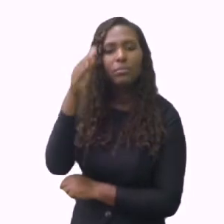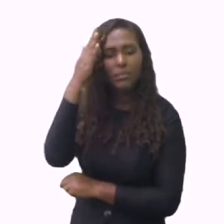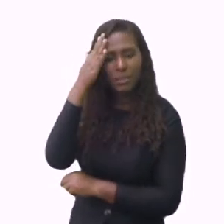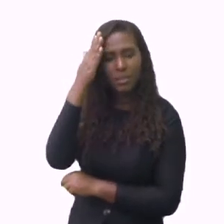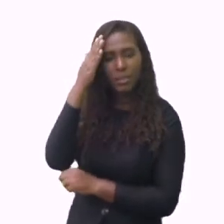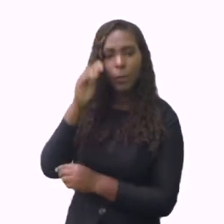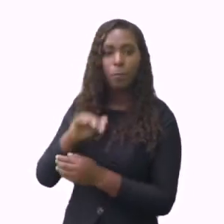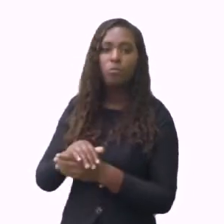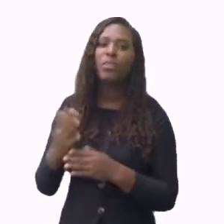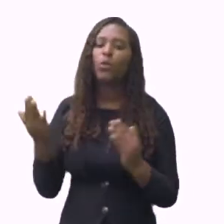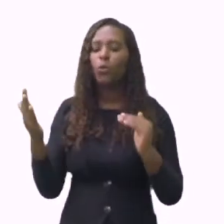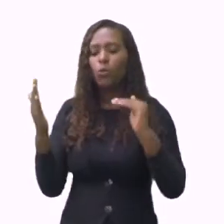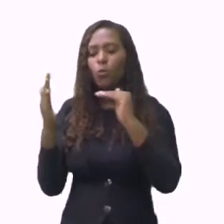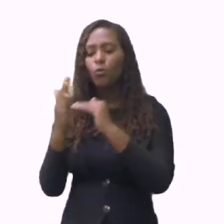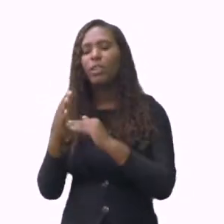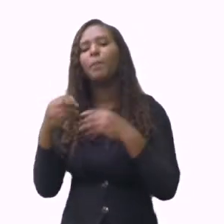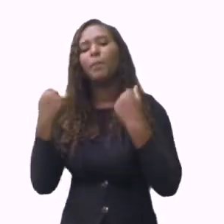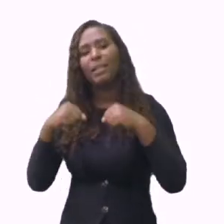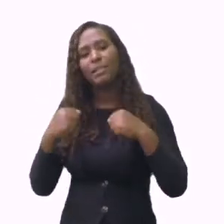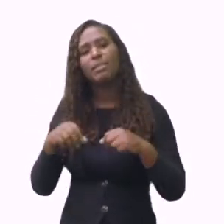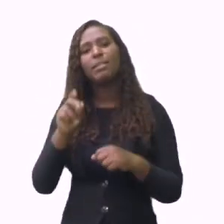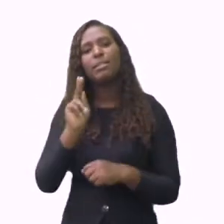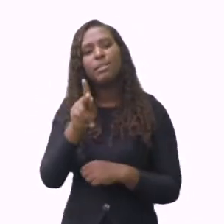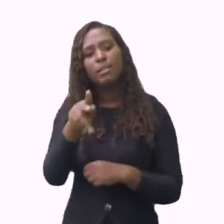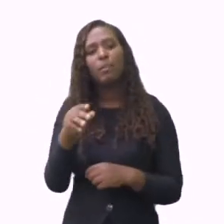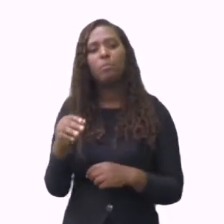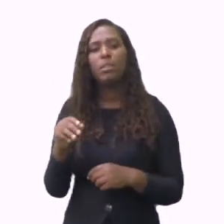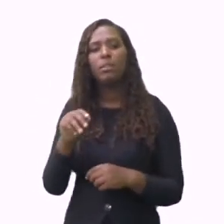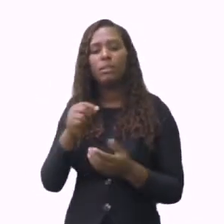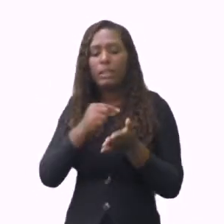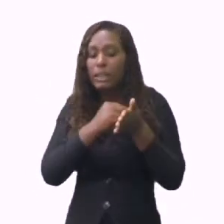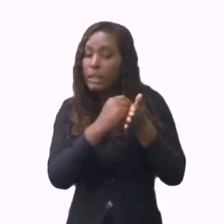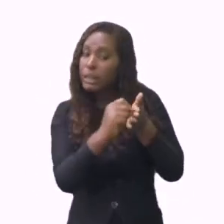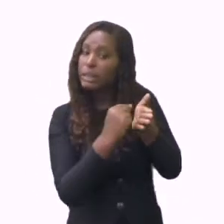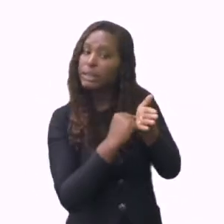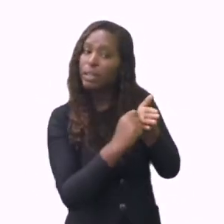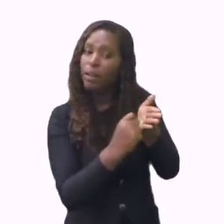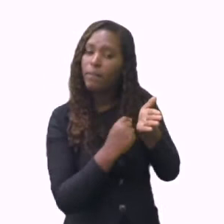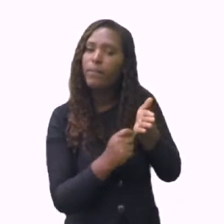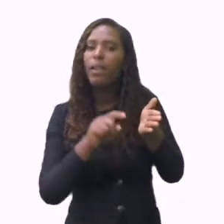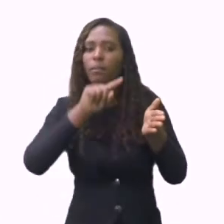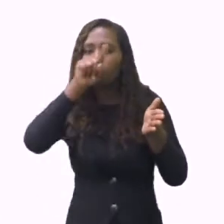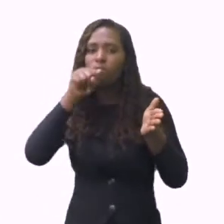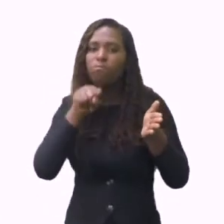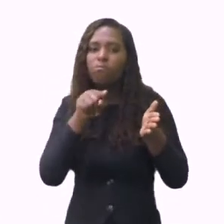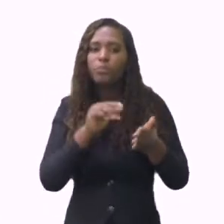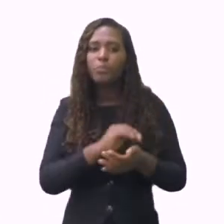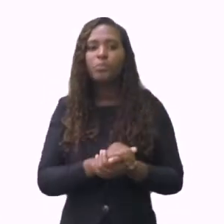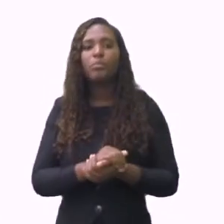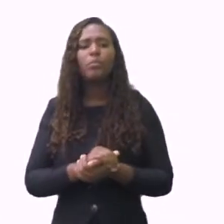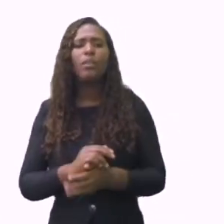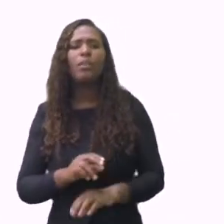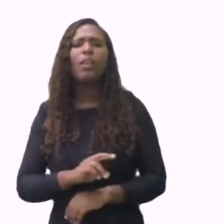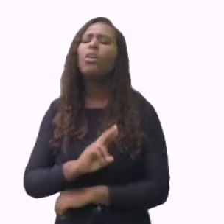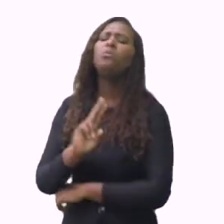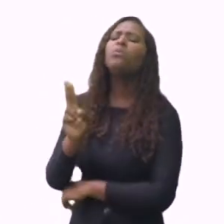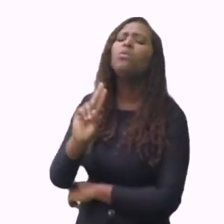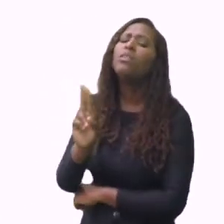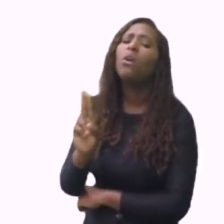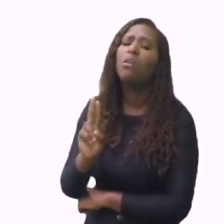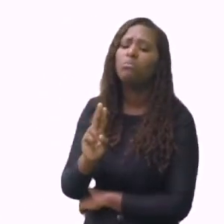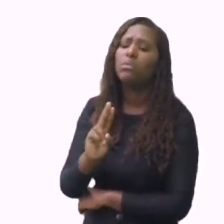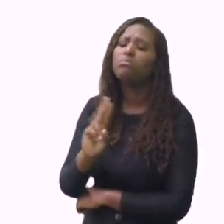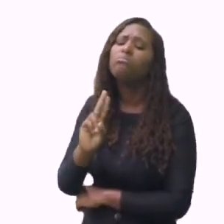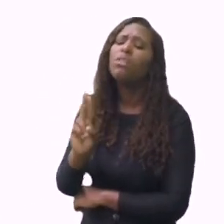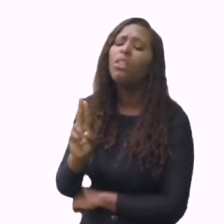frase, precisa ter uma interrogação. Então, vamos observar aqui. Exemplos. Qual é o seu nome? Olha lá o sinal